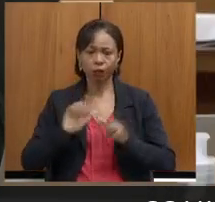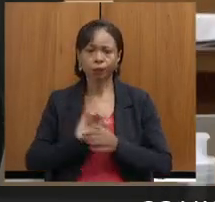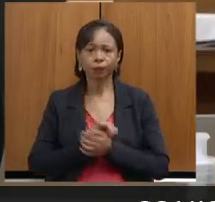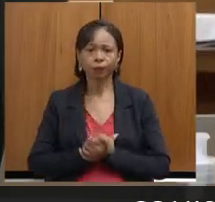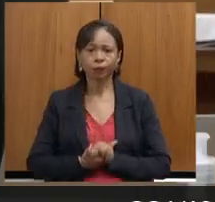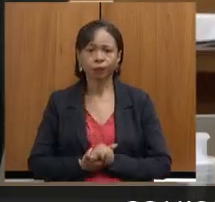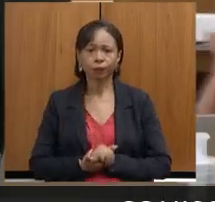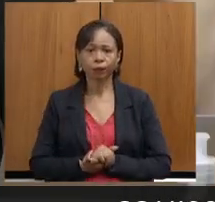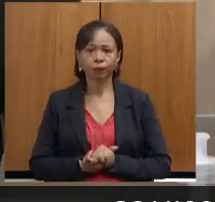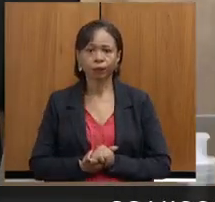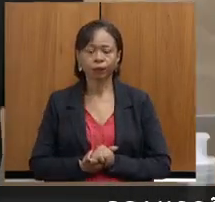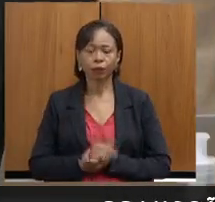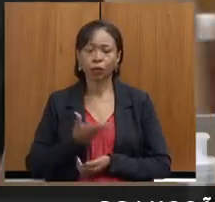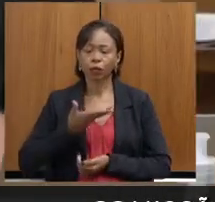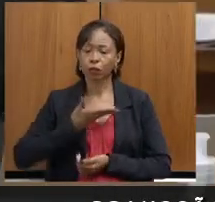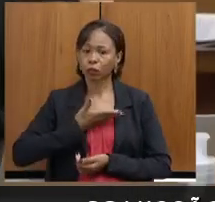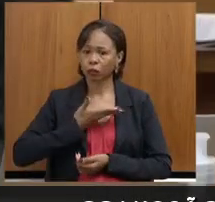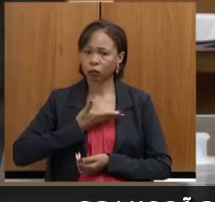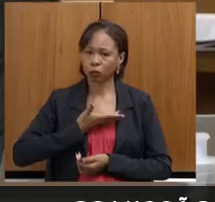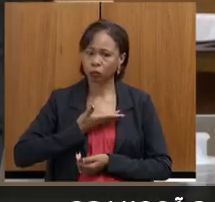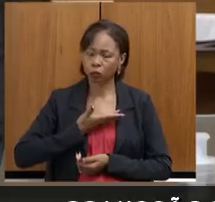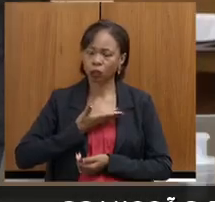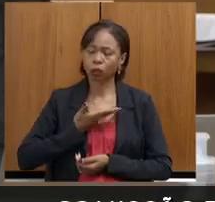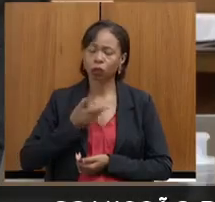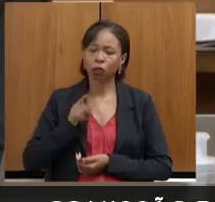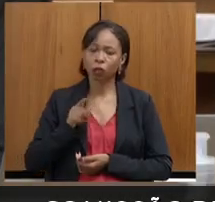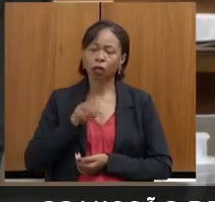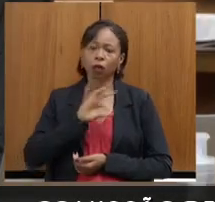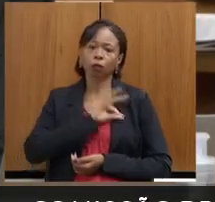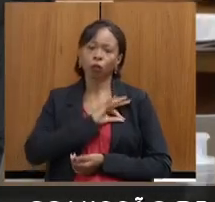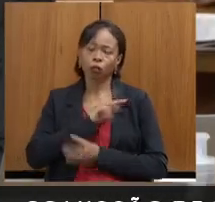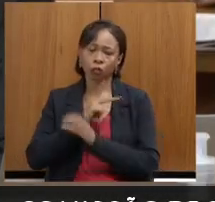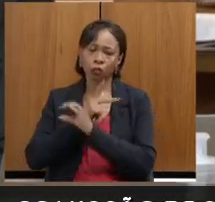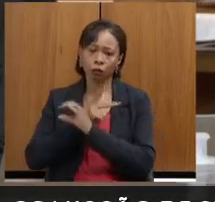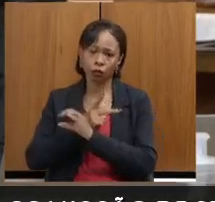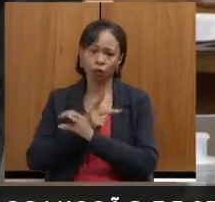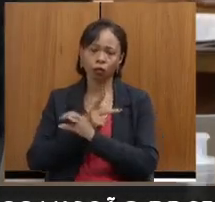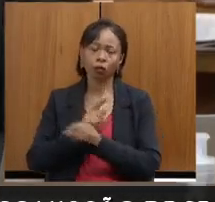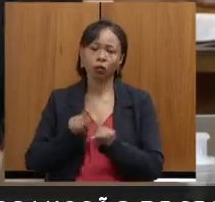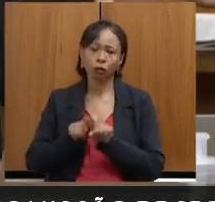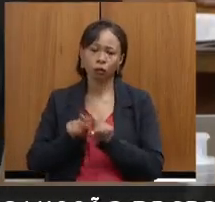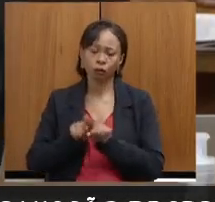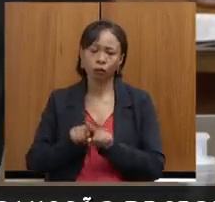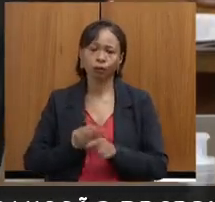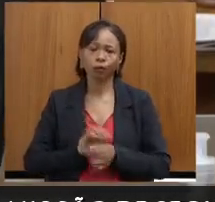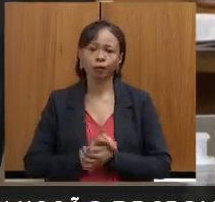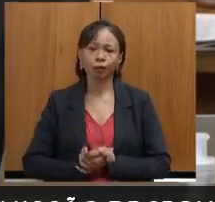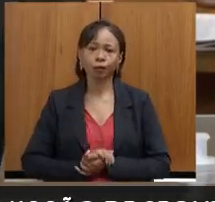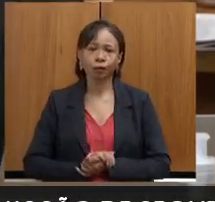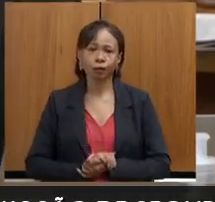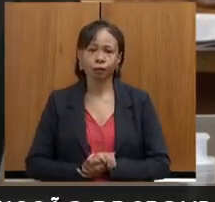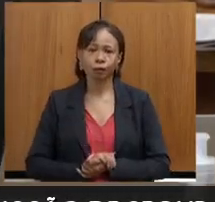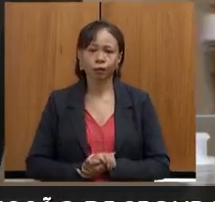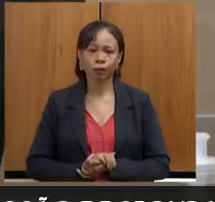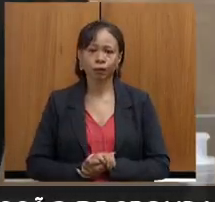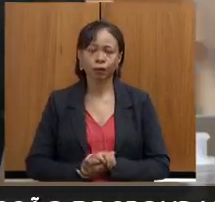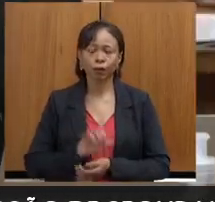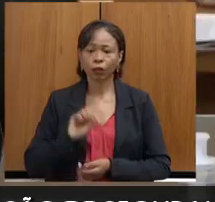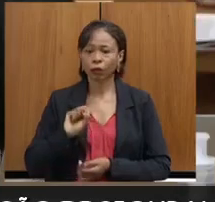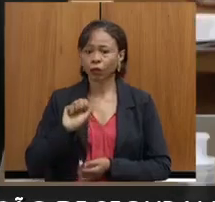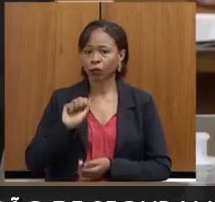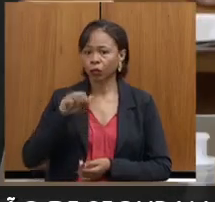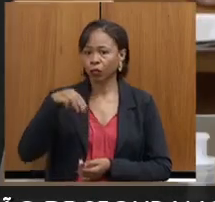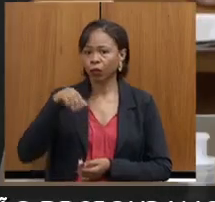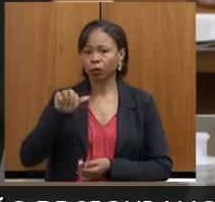meus colegas da Polícia Civil que me acompanha Esse é o Doutor